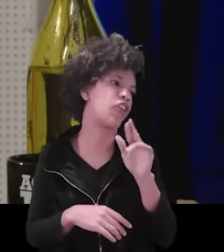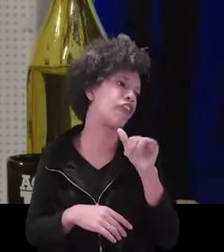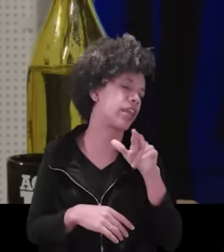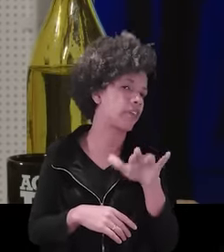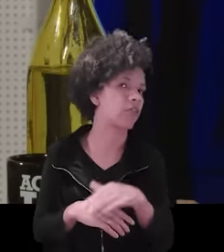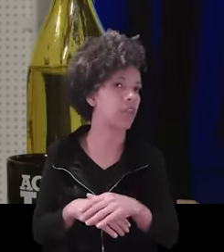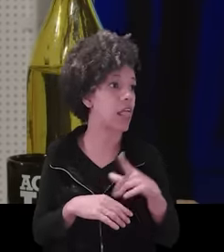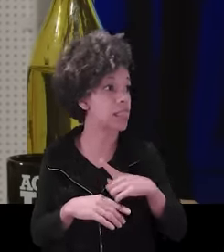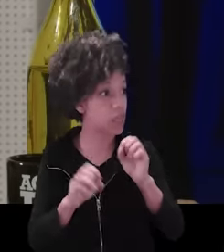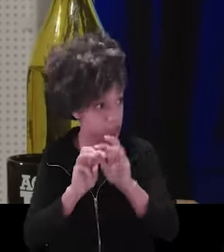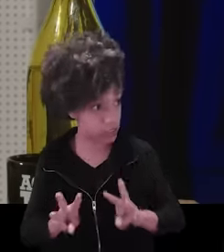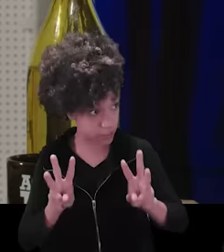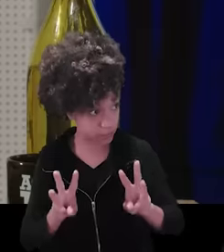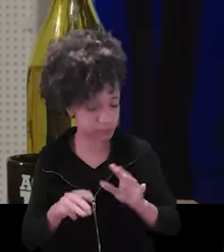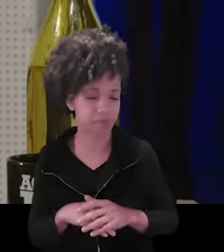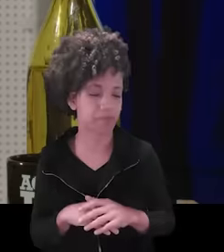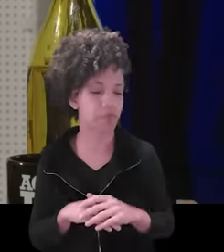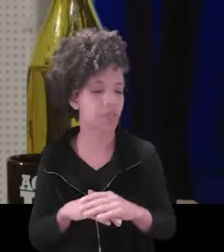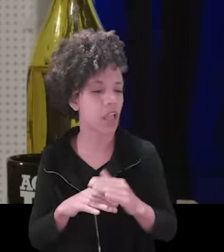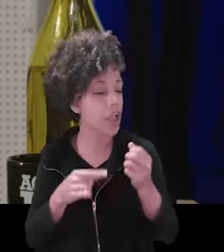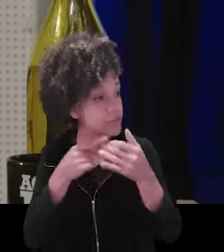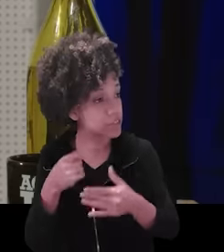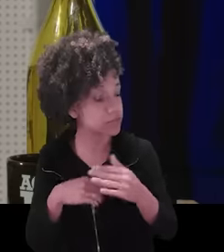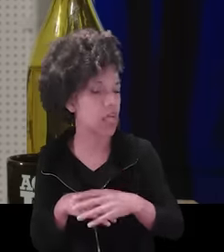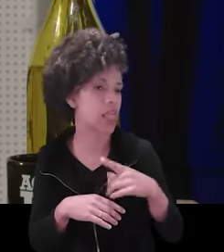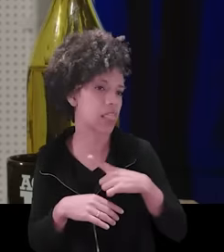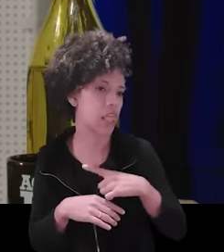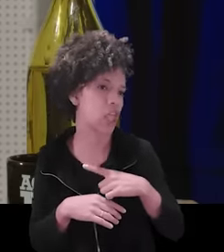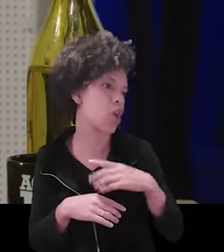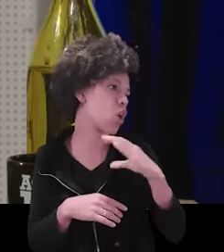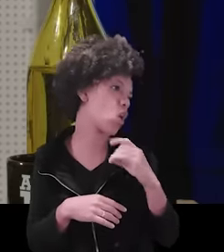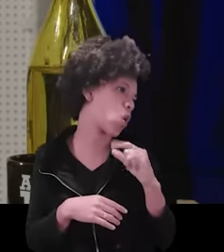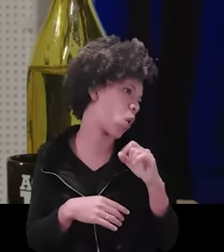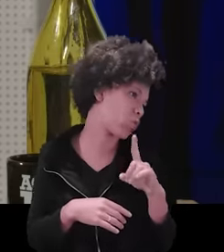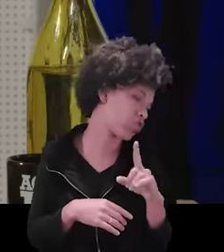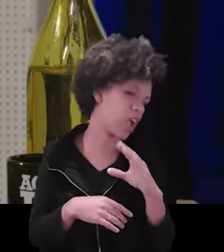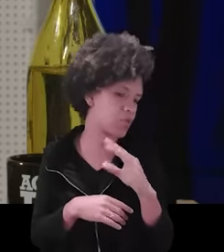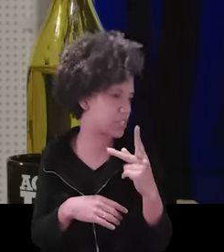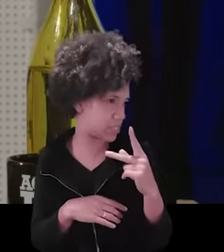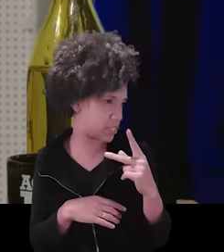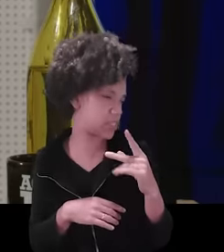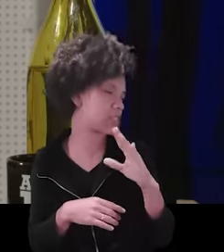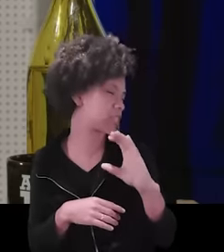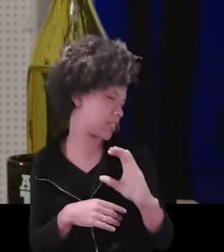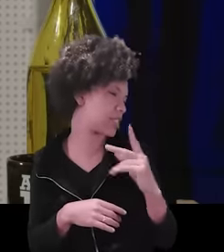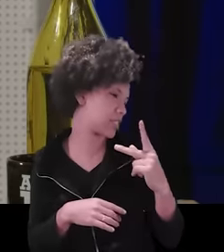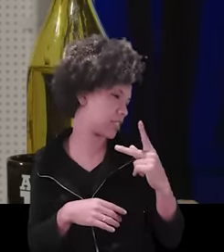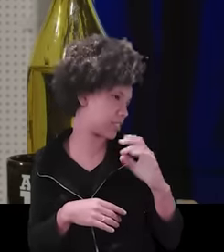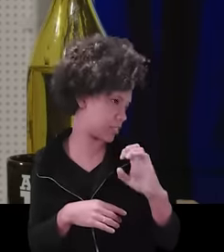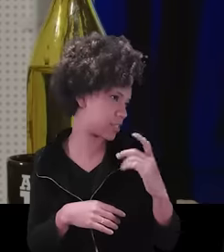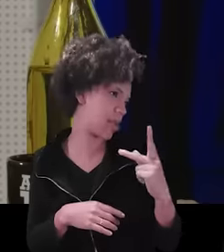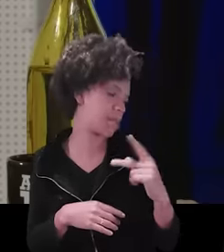sexual offender da sua região ele vai te dar o site E aí você coloca lá o zip code que tipo o CEP daqui ele vai